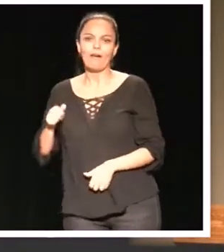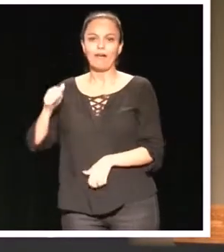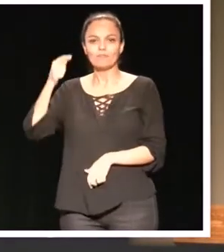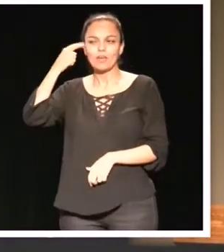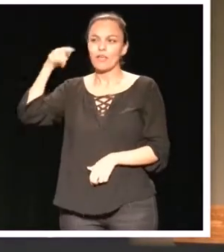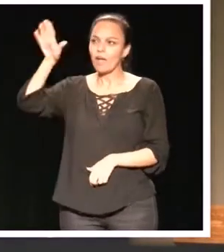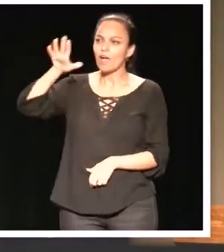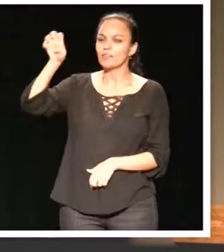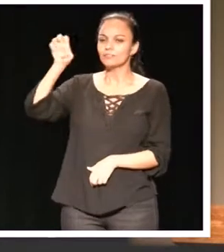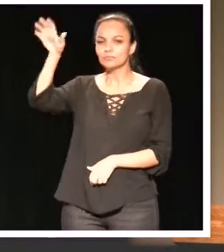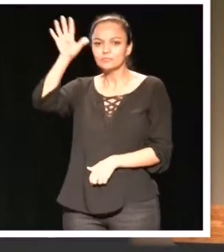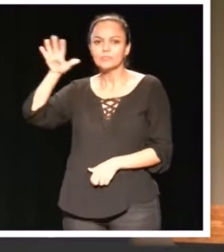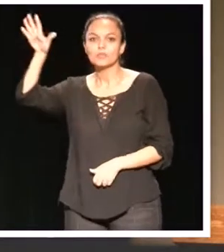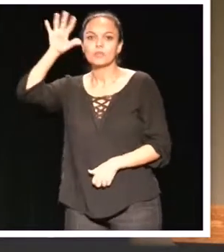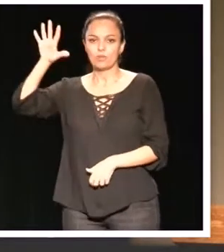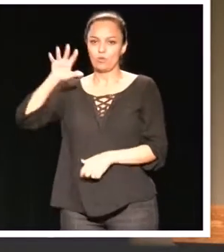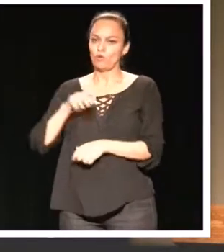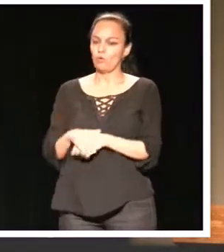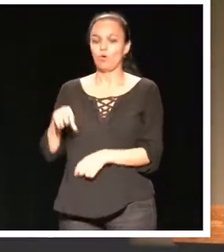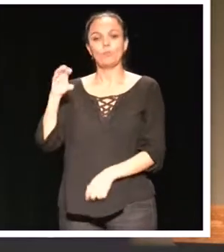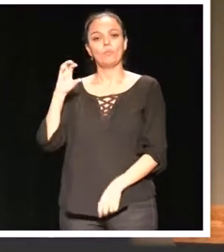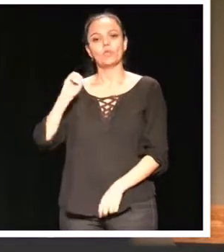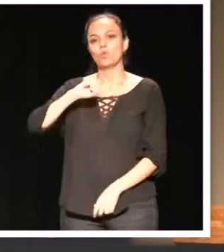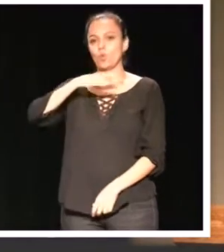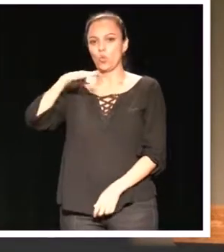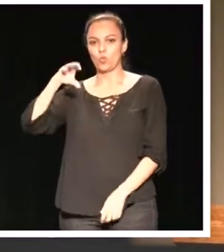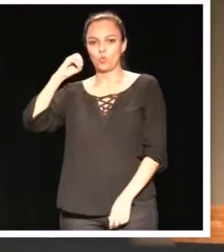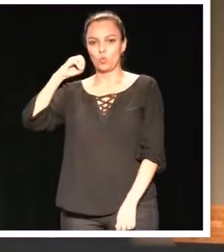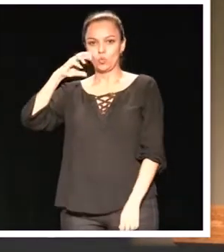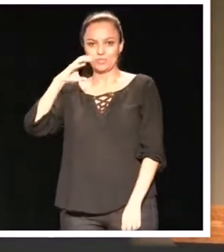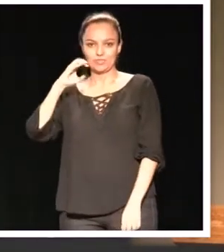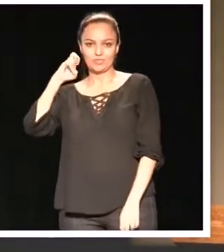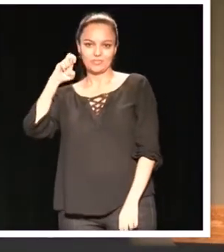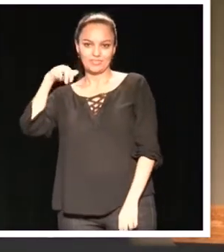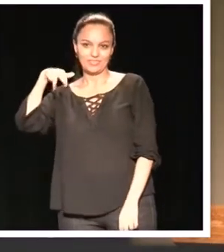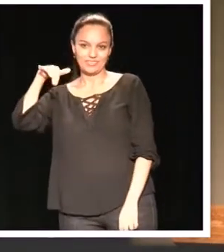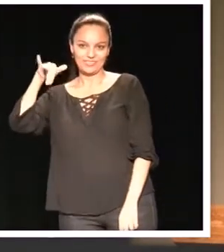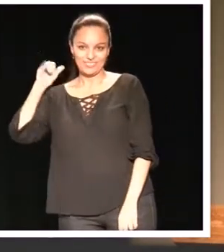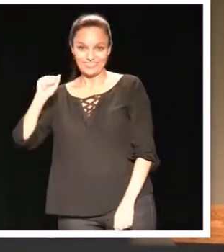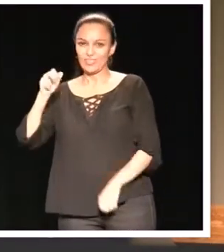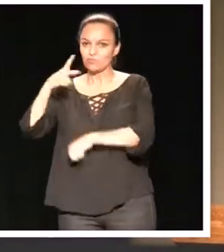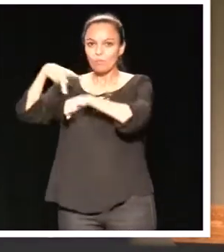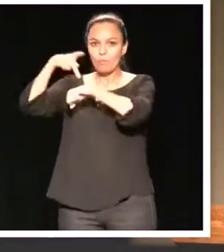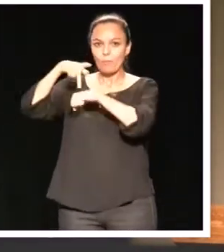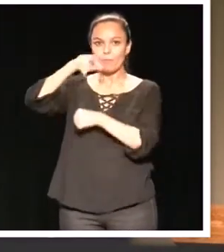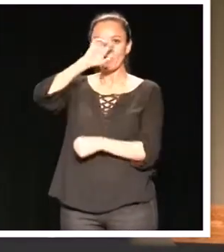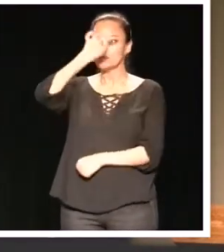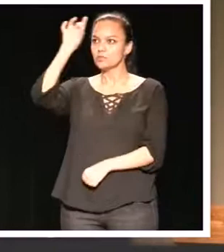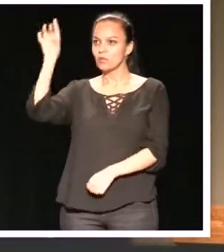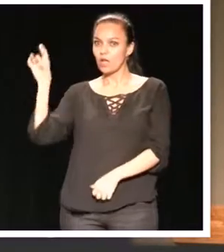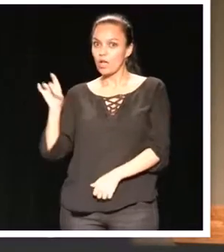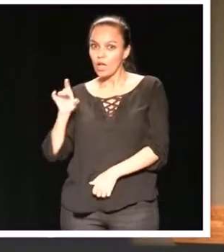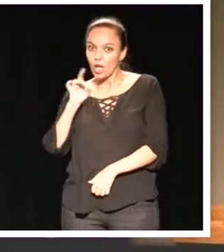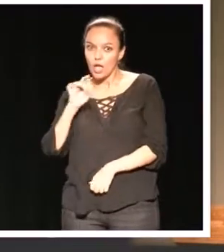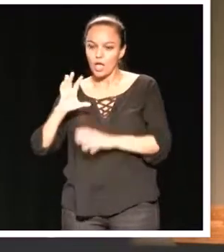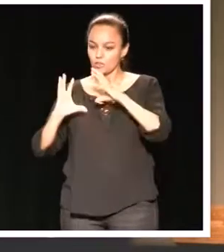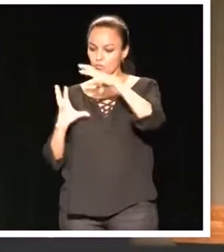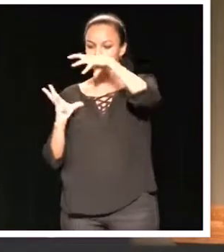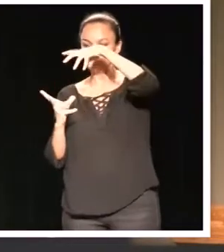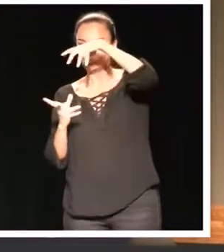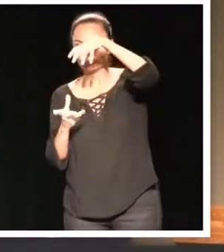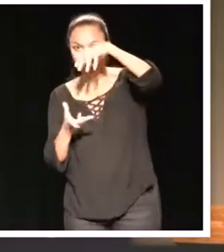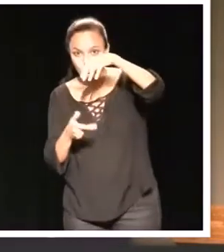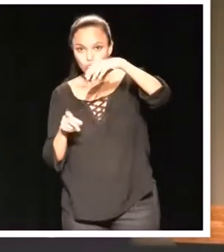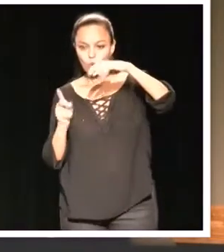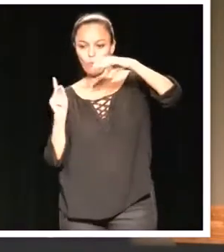Europa e a Oceania. São países que são mostrativos de todos esses continentes,